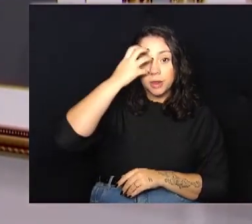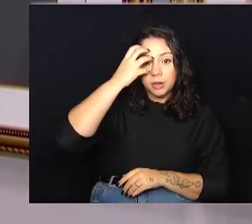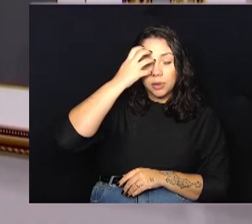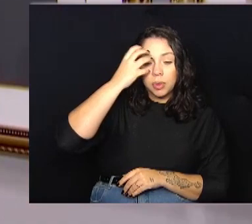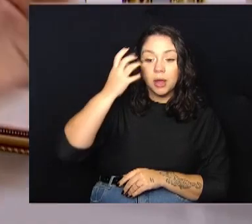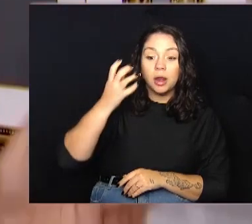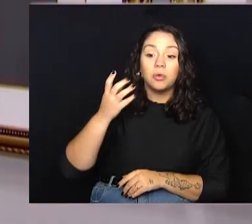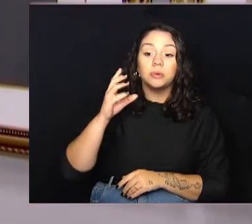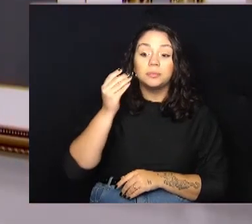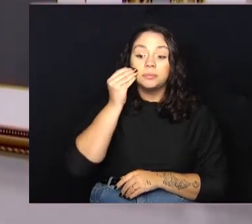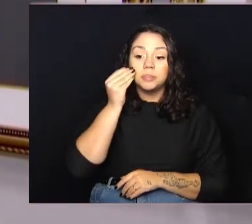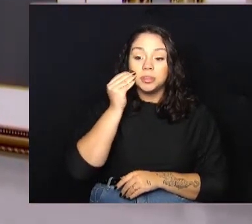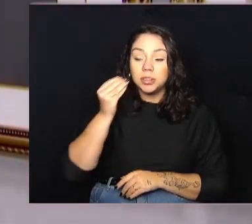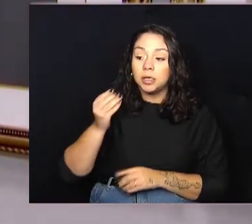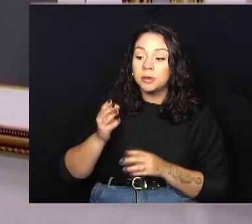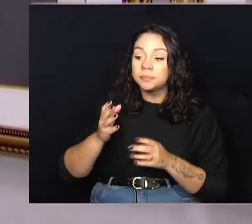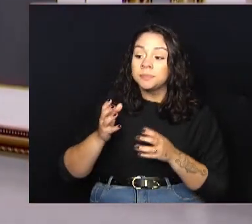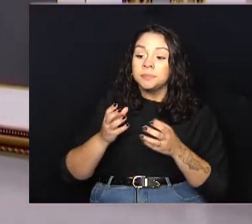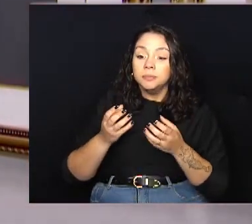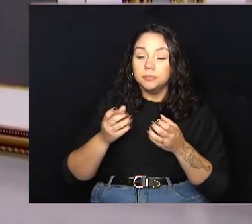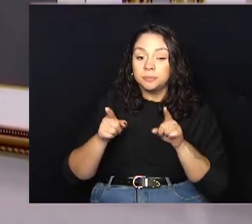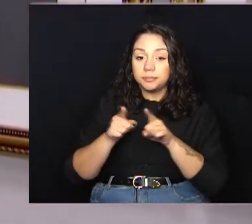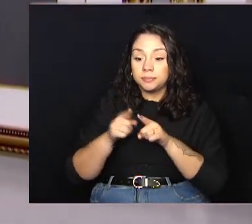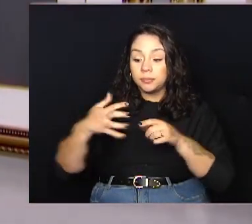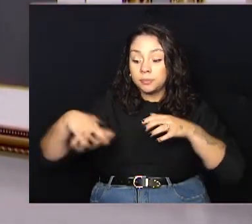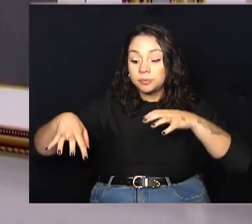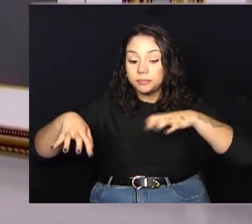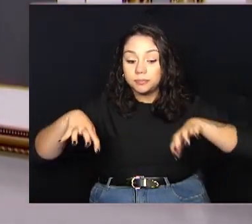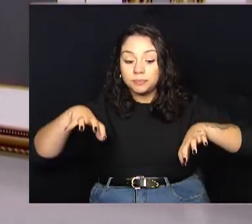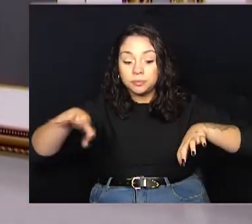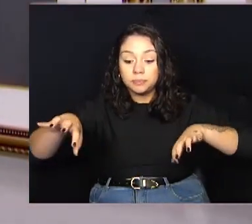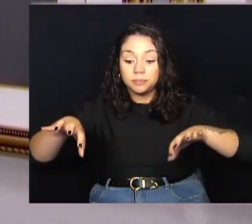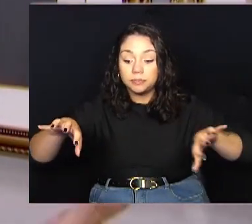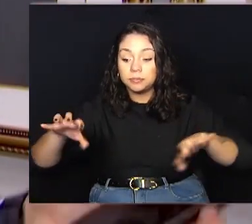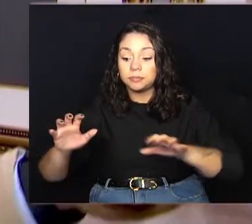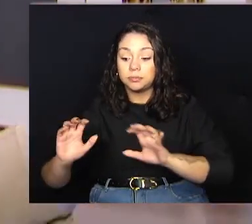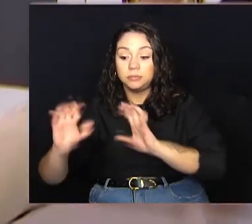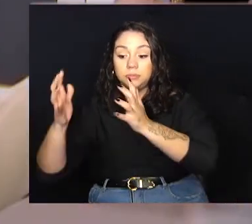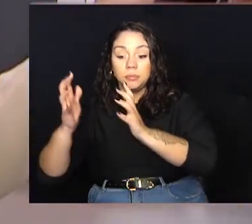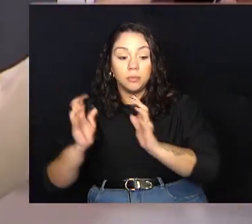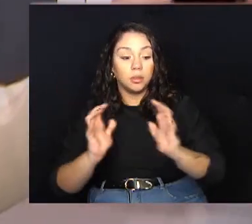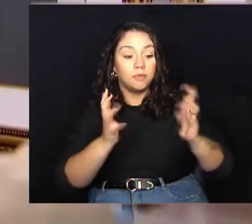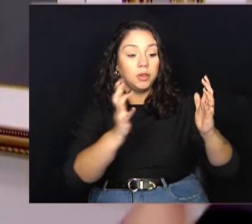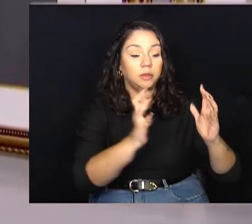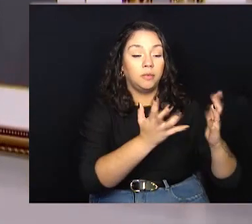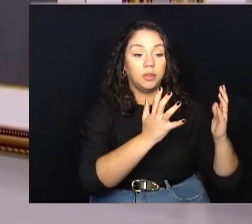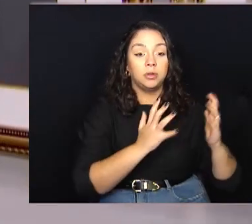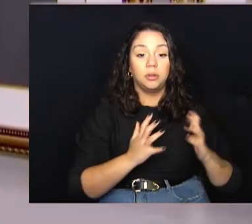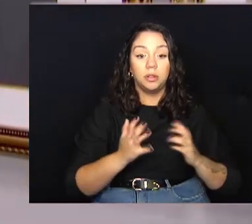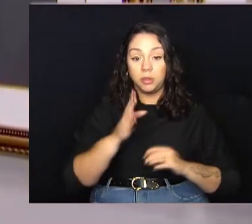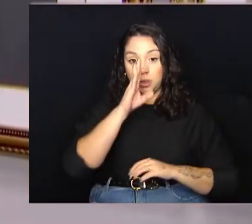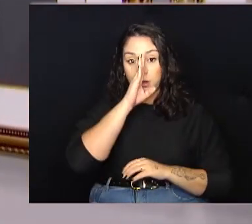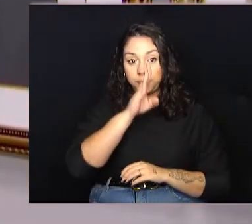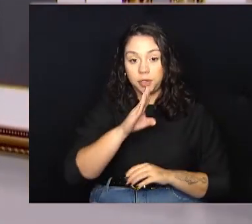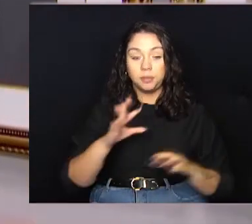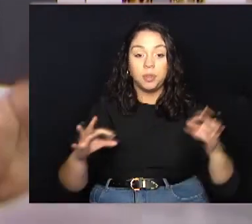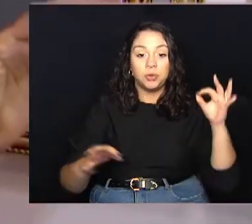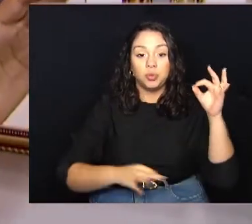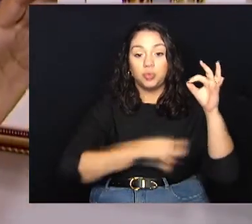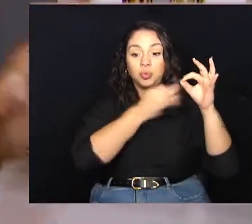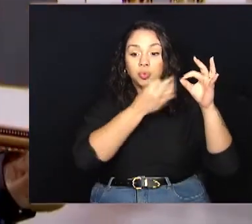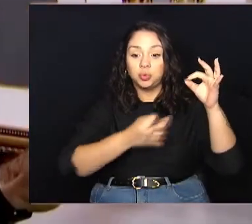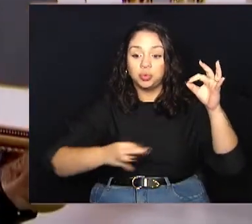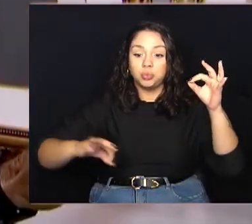consigamos levar também a principalmente a nossa Orquestra Sinfônica